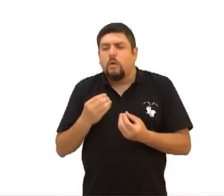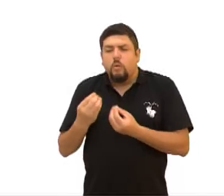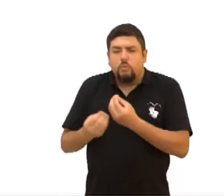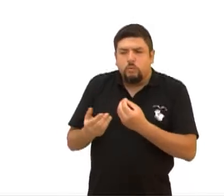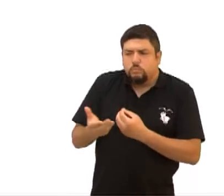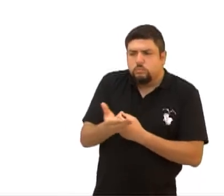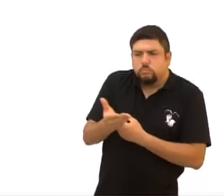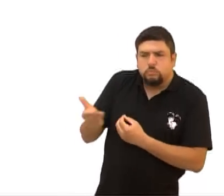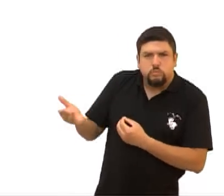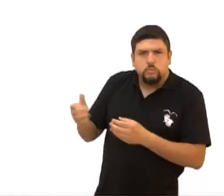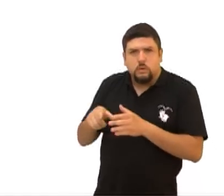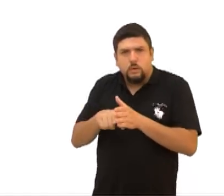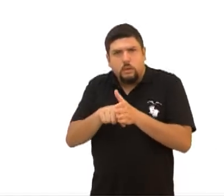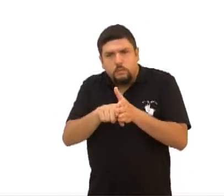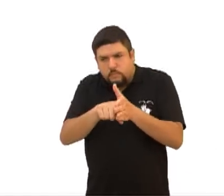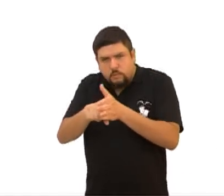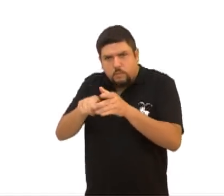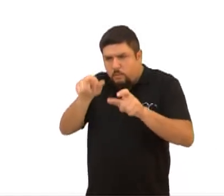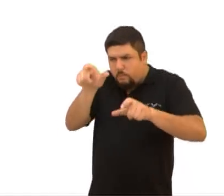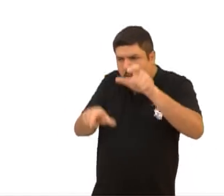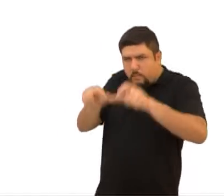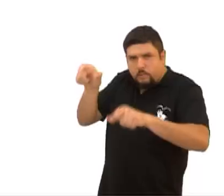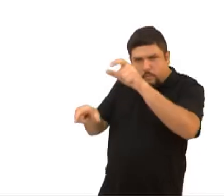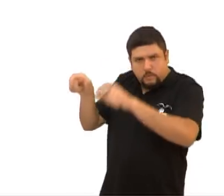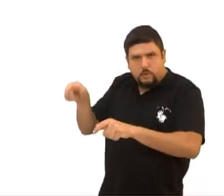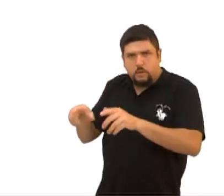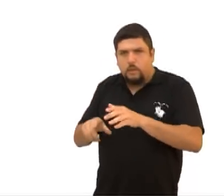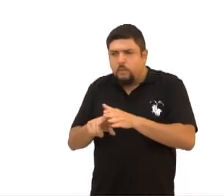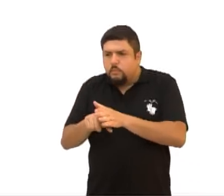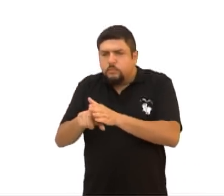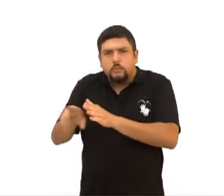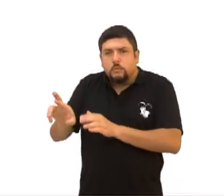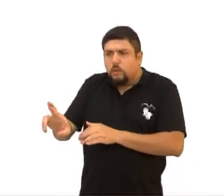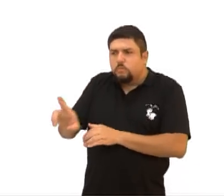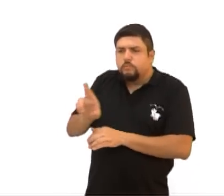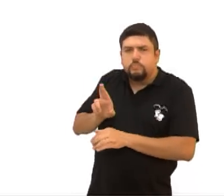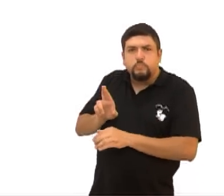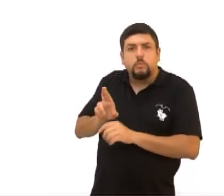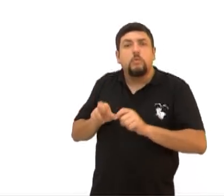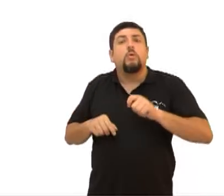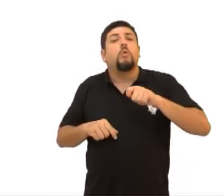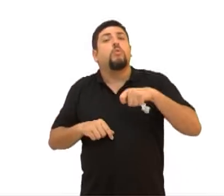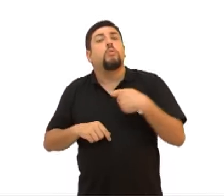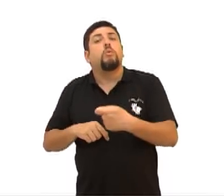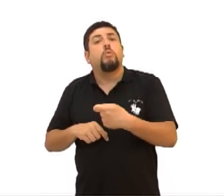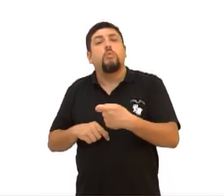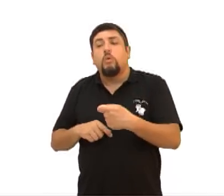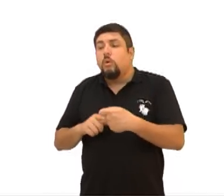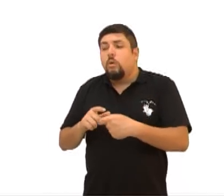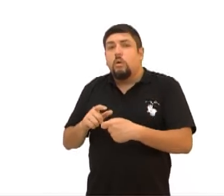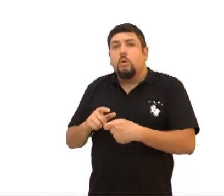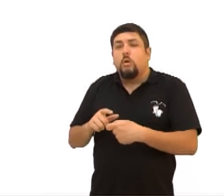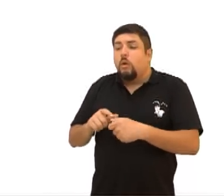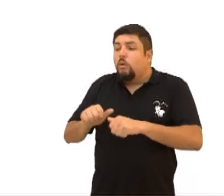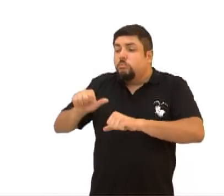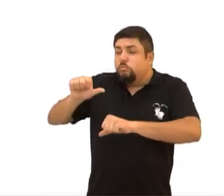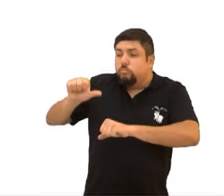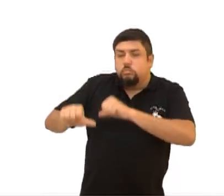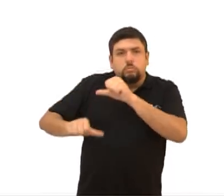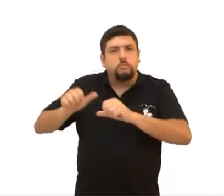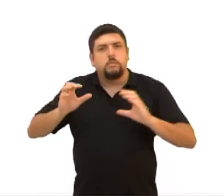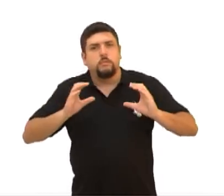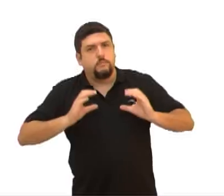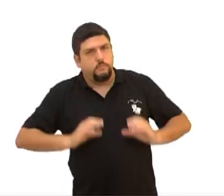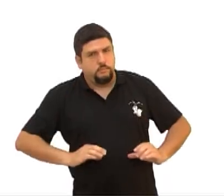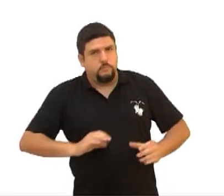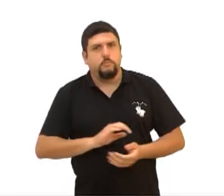pesquisados, aqueles entrevistados, responderam em relação à mudança do comportamento, tá? Como que eles mudaram o comportamento